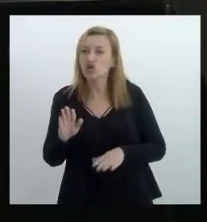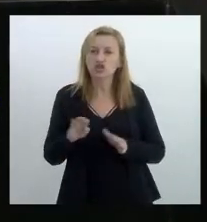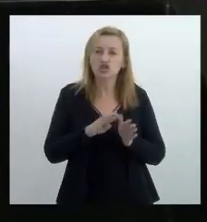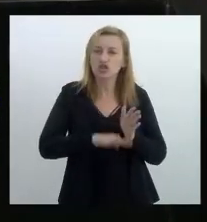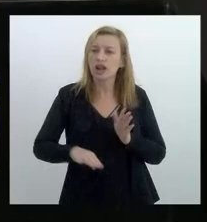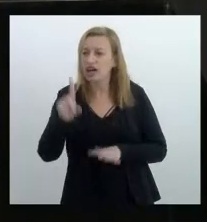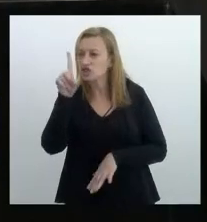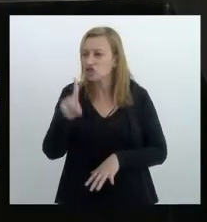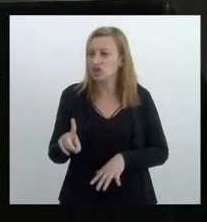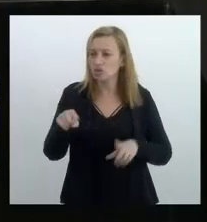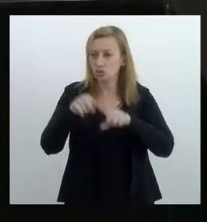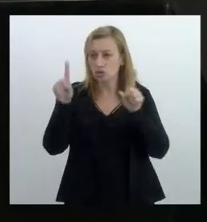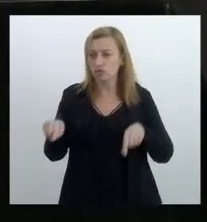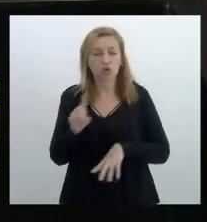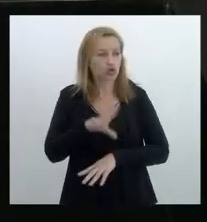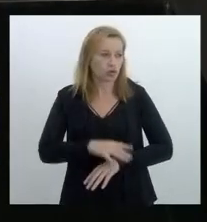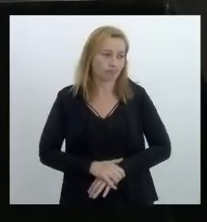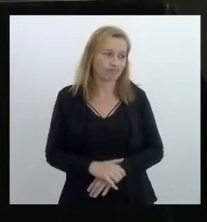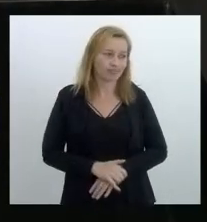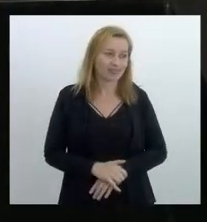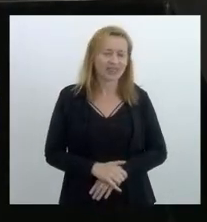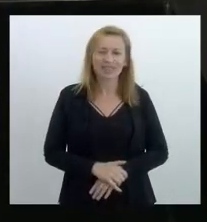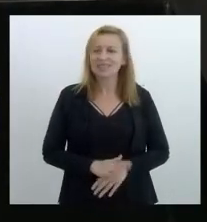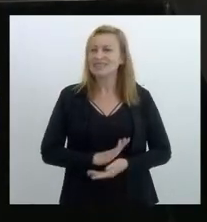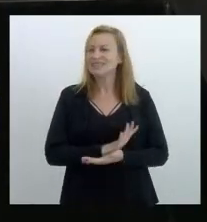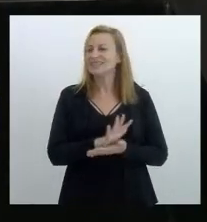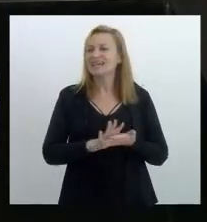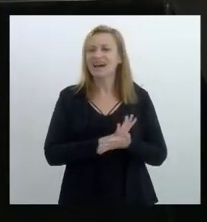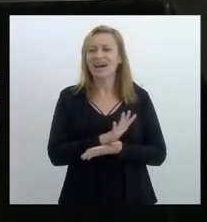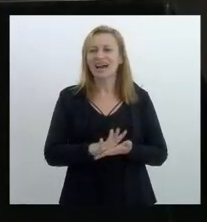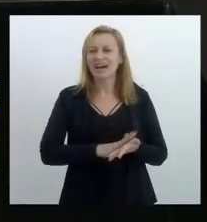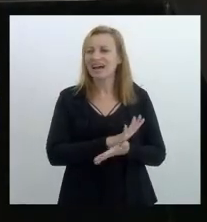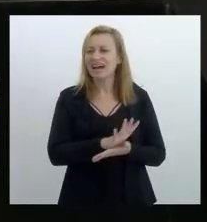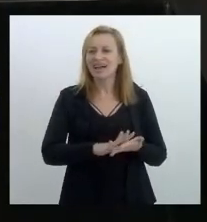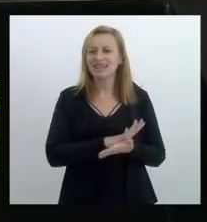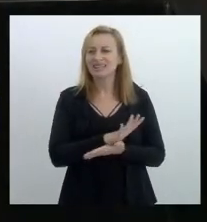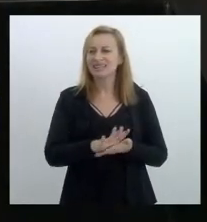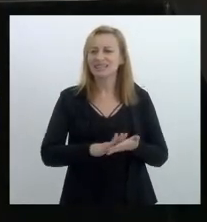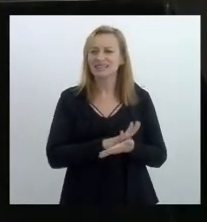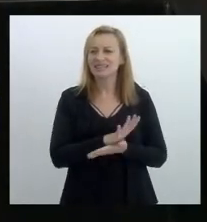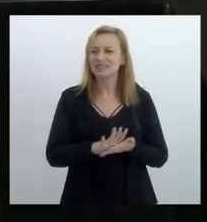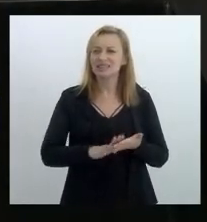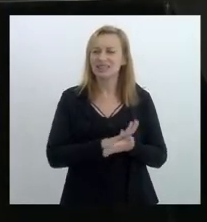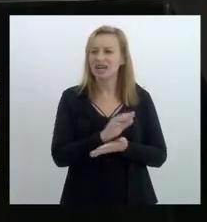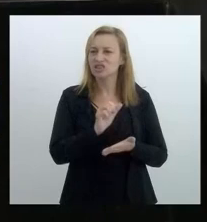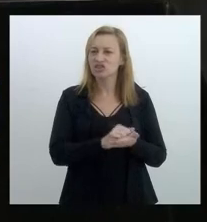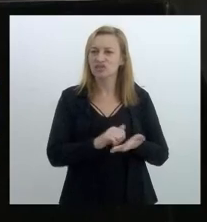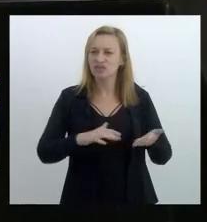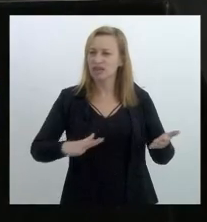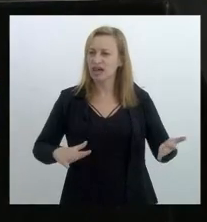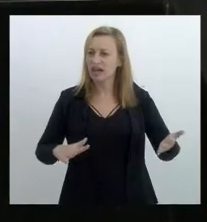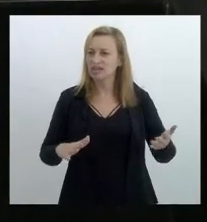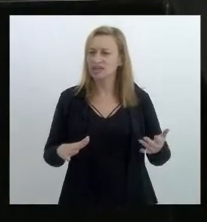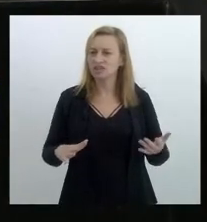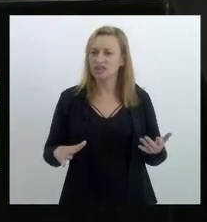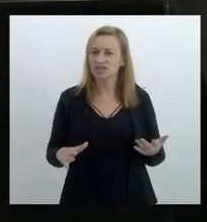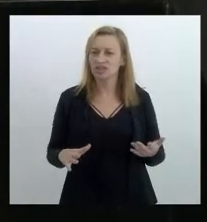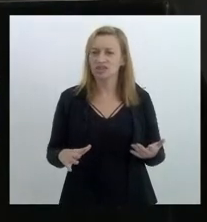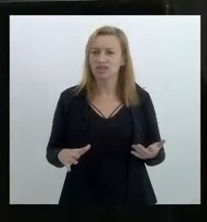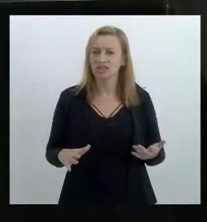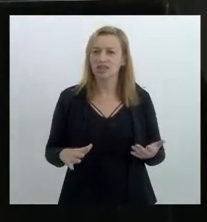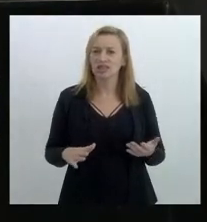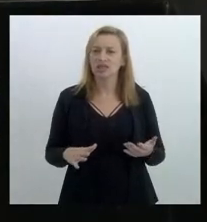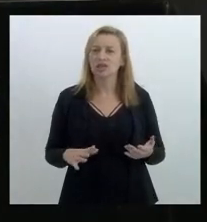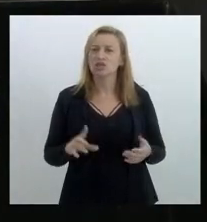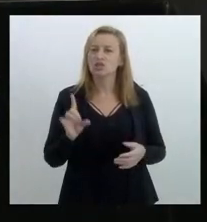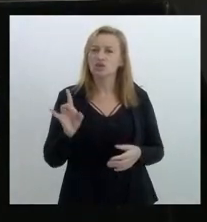direito do servidor. Não há nenhum gesto, não há nenhuma dinâmica que não seja a